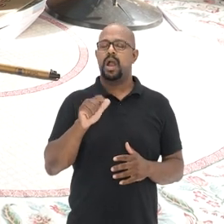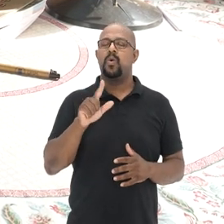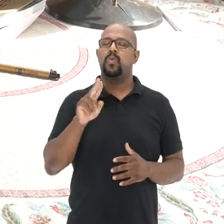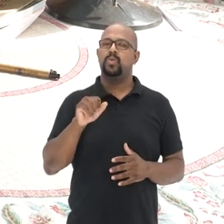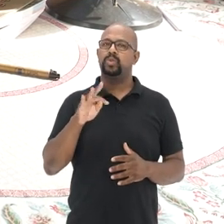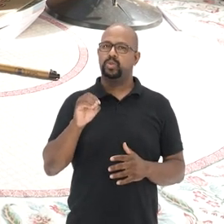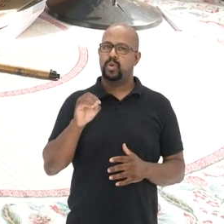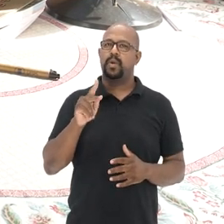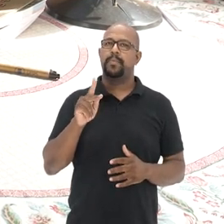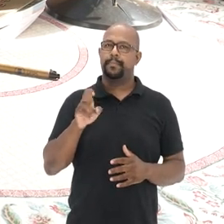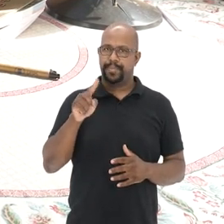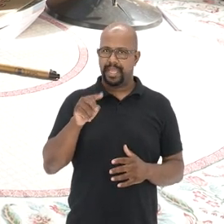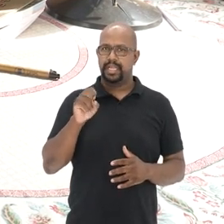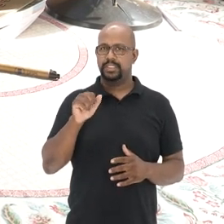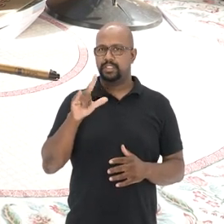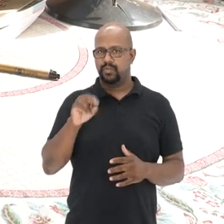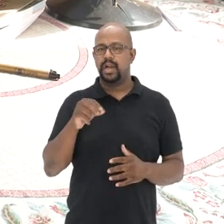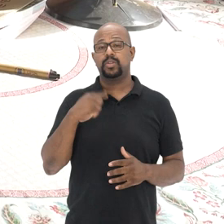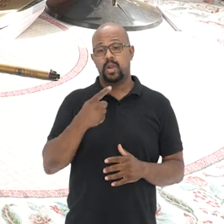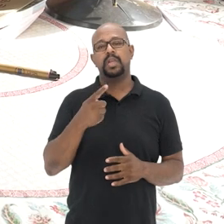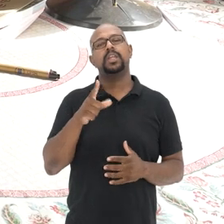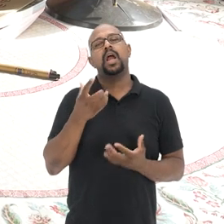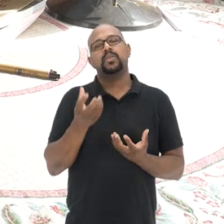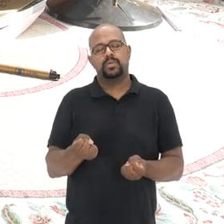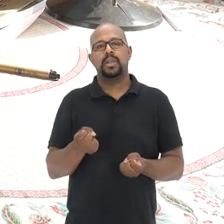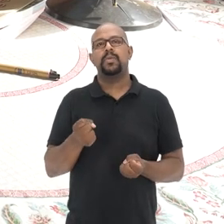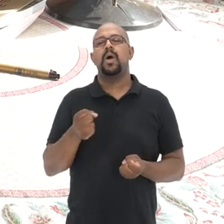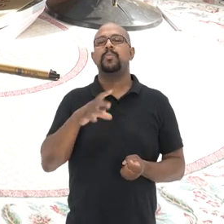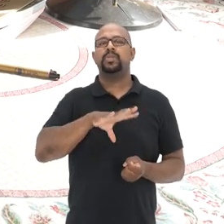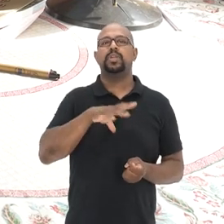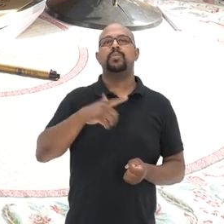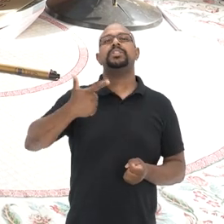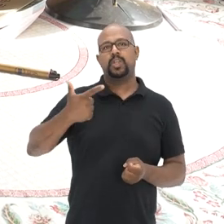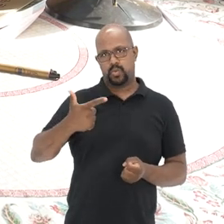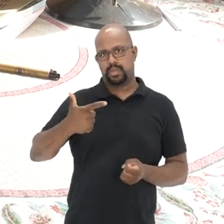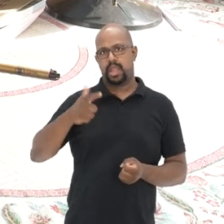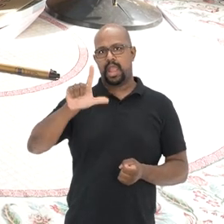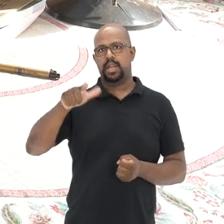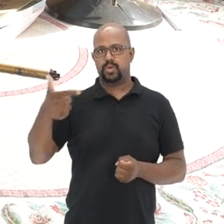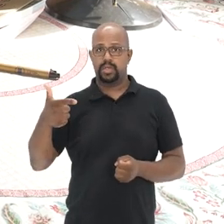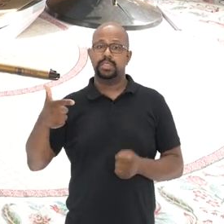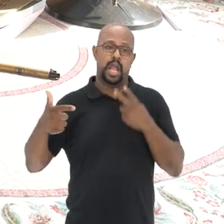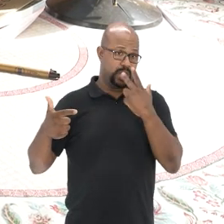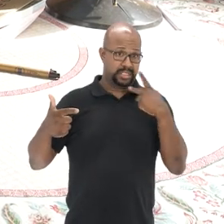Silva, nós adotemos o português como segunda língua, o caingangue como primeira